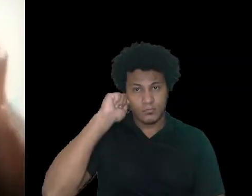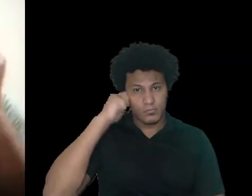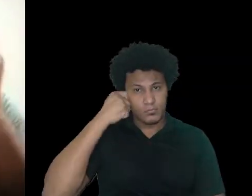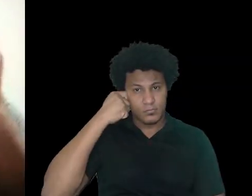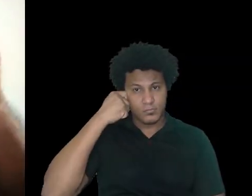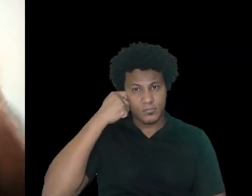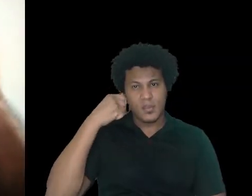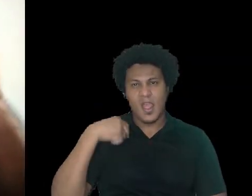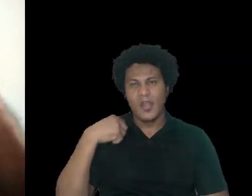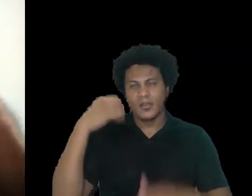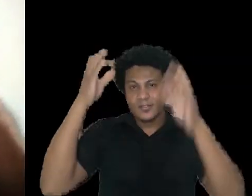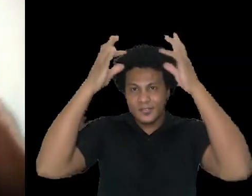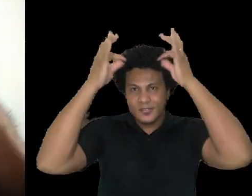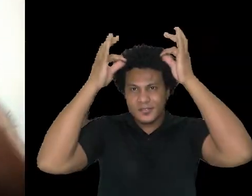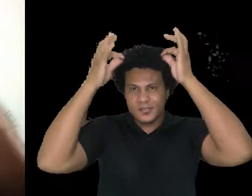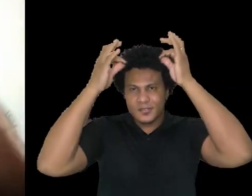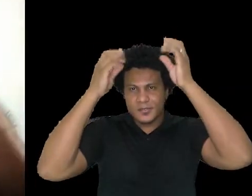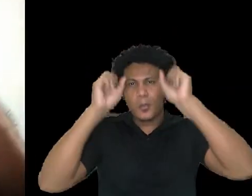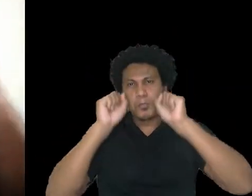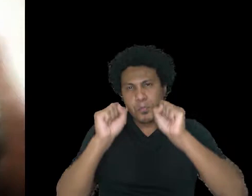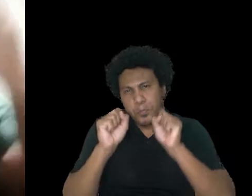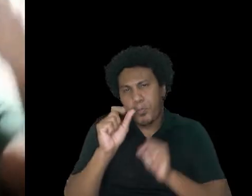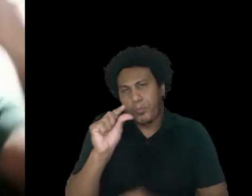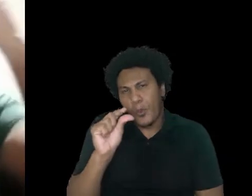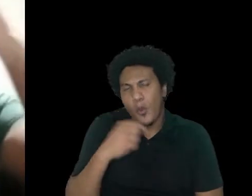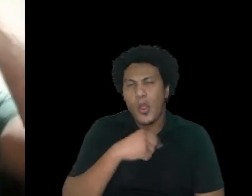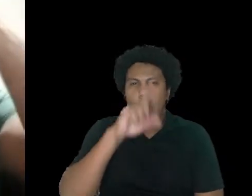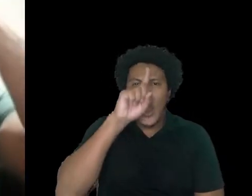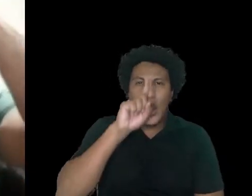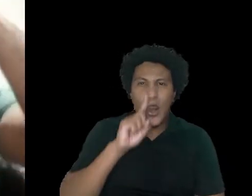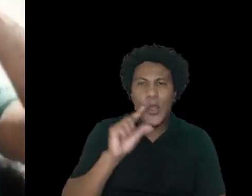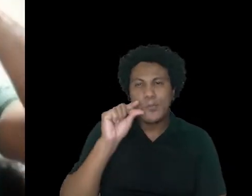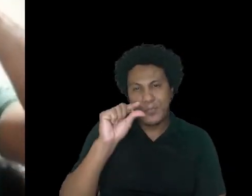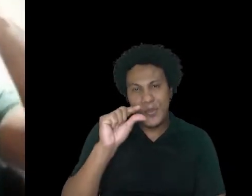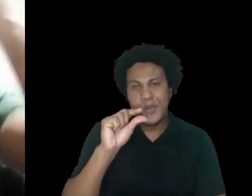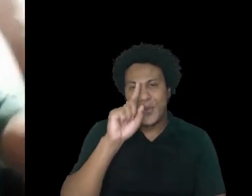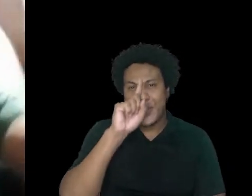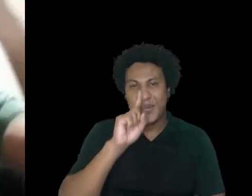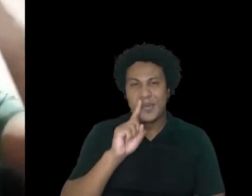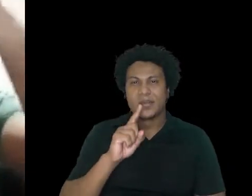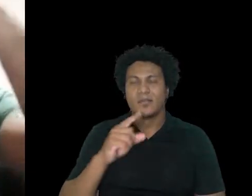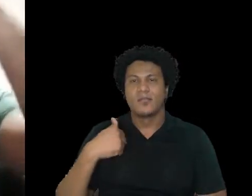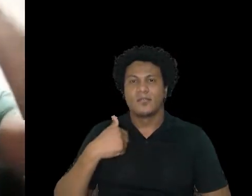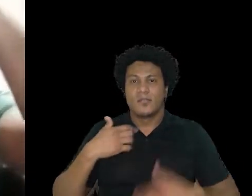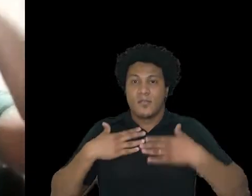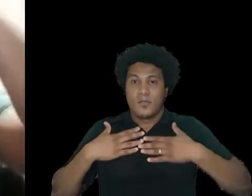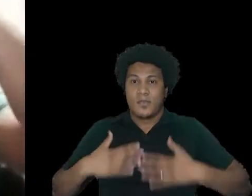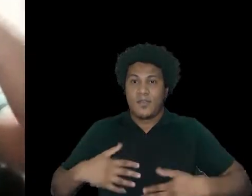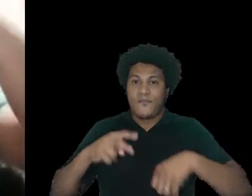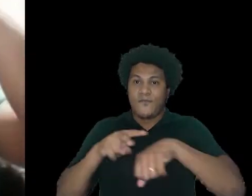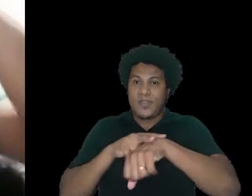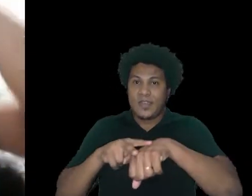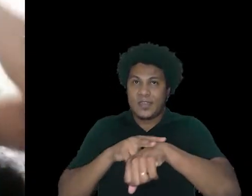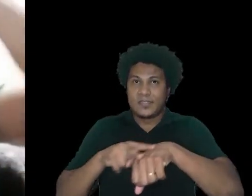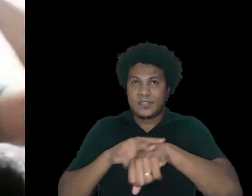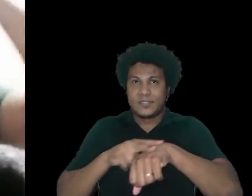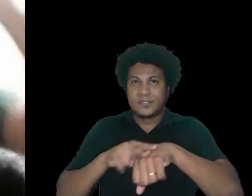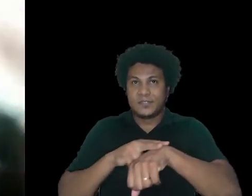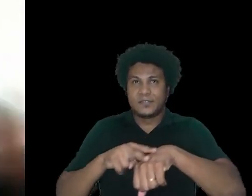E eu sou um homem negro, claro. Estou um pouco colorinho ainda, com as raízes já ficando